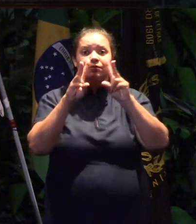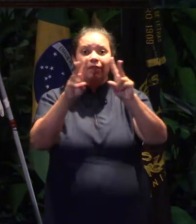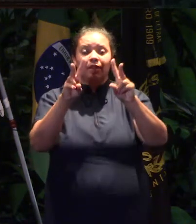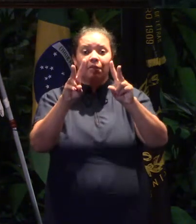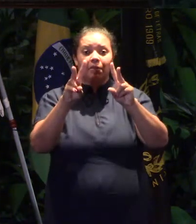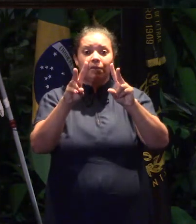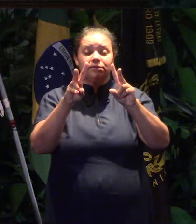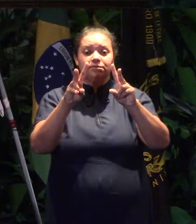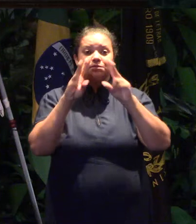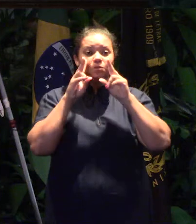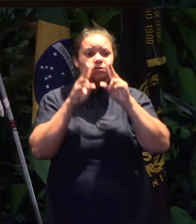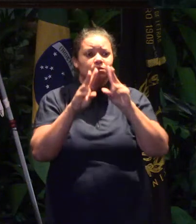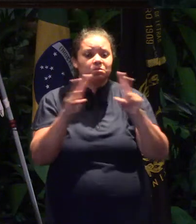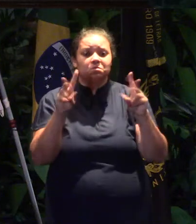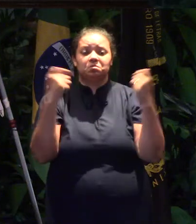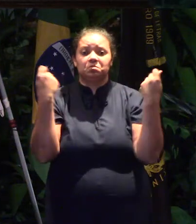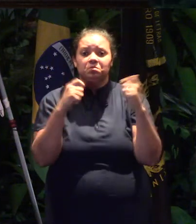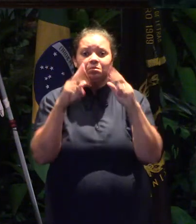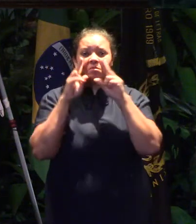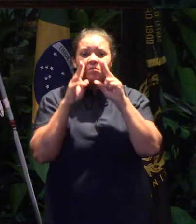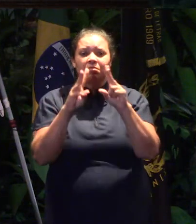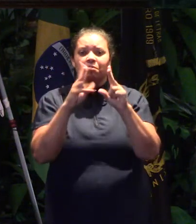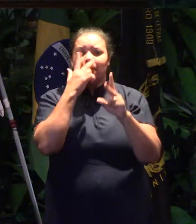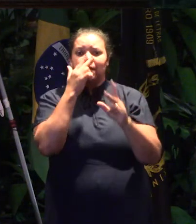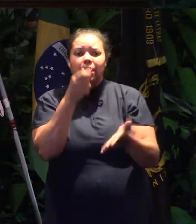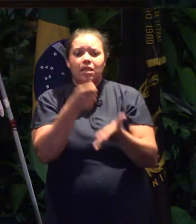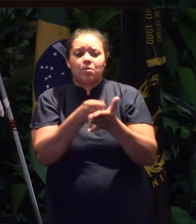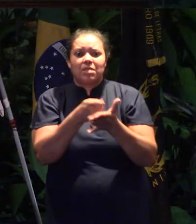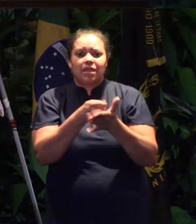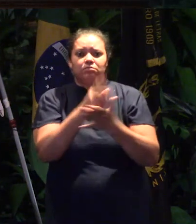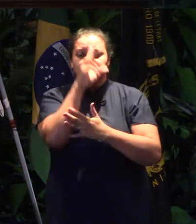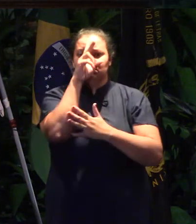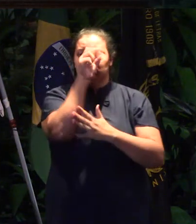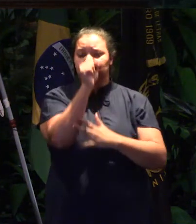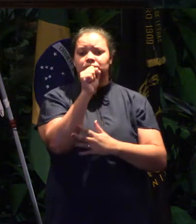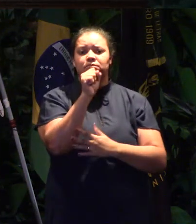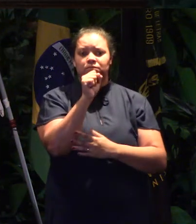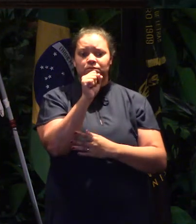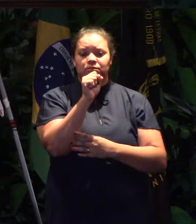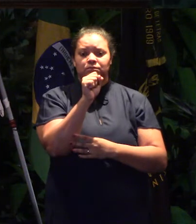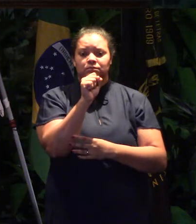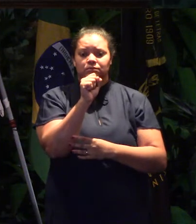à visualidade é uma coisa muito forte. Mas se isso tem algo